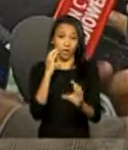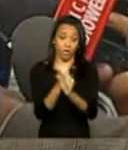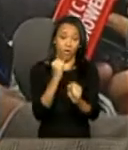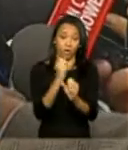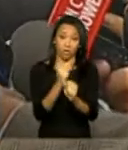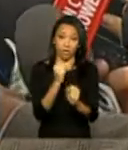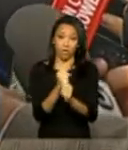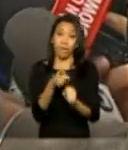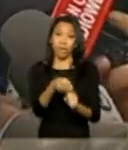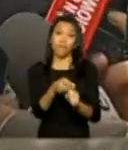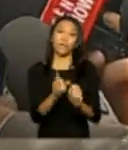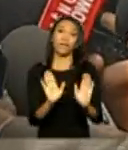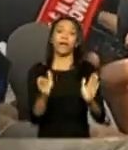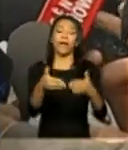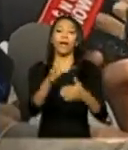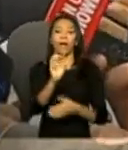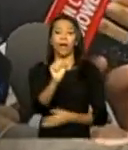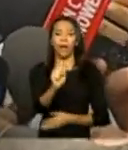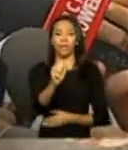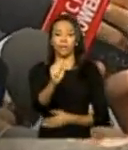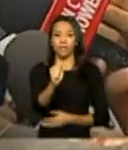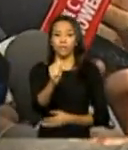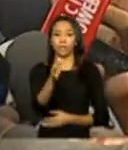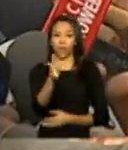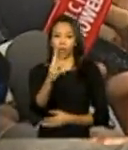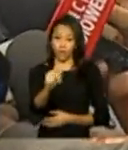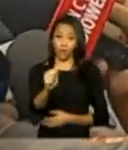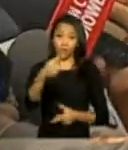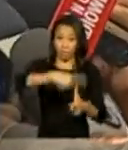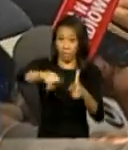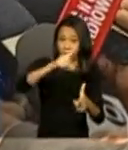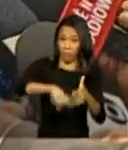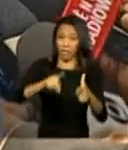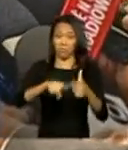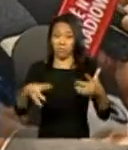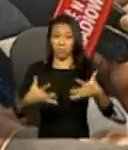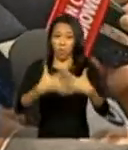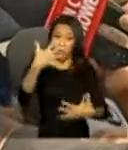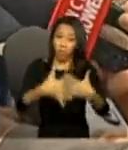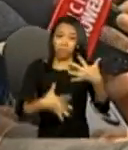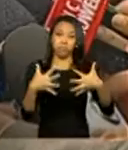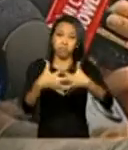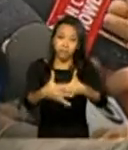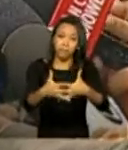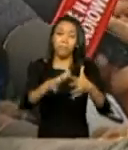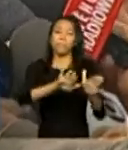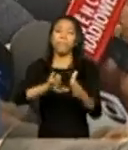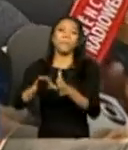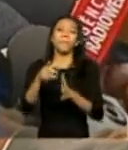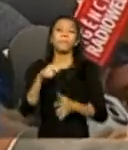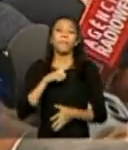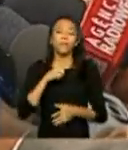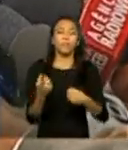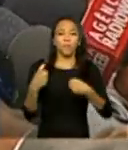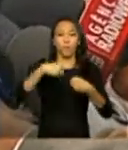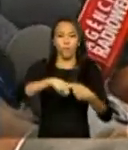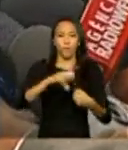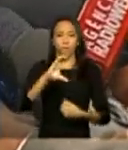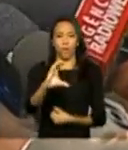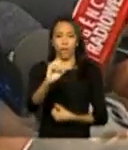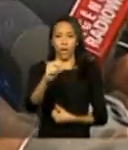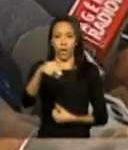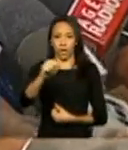não seja afetada. Esse é o custo maior. O da agricultura é apenas a informação, junto com a Conab, de onde está a produção,